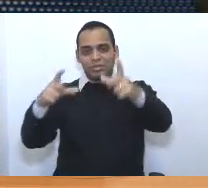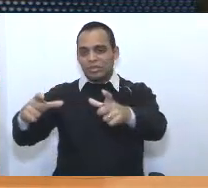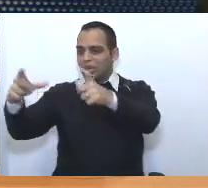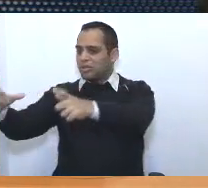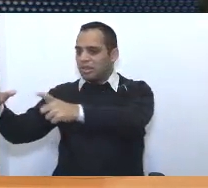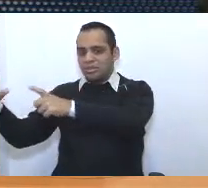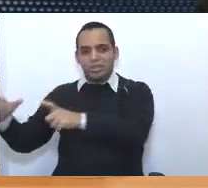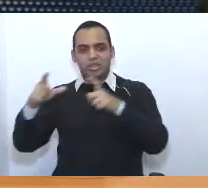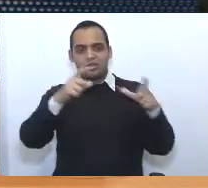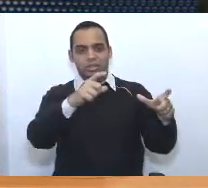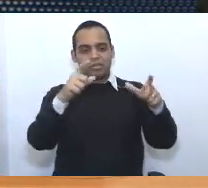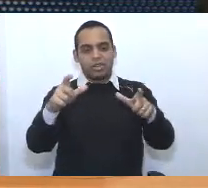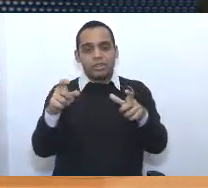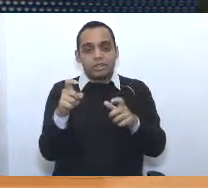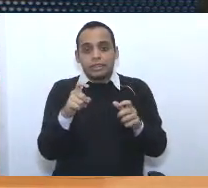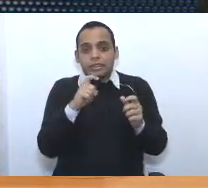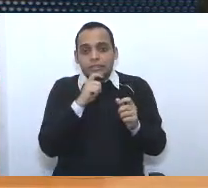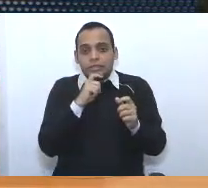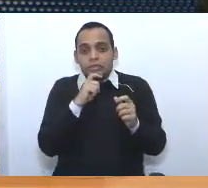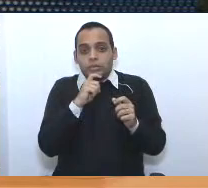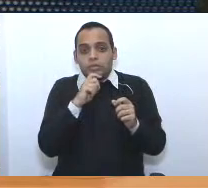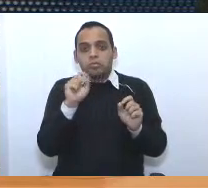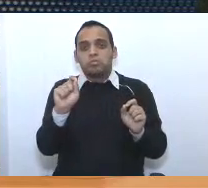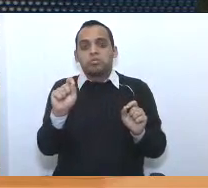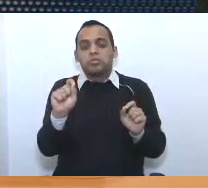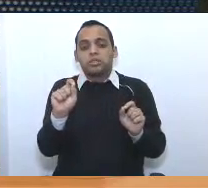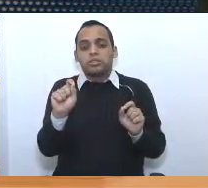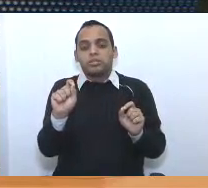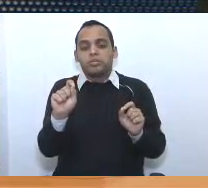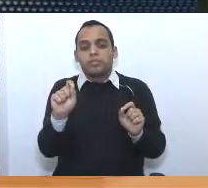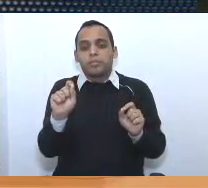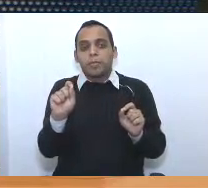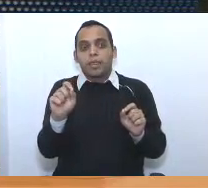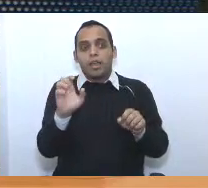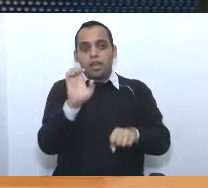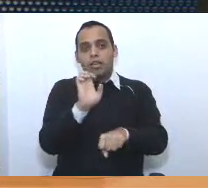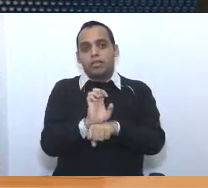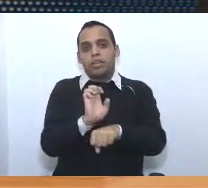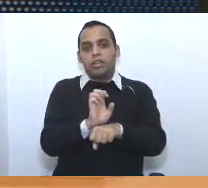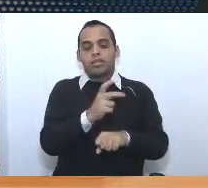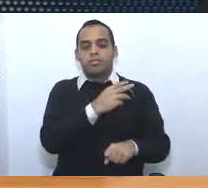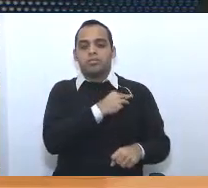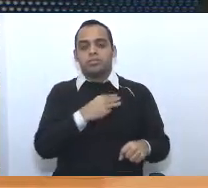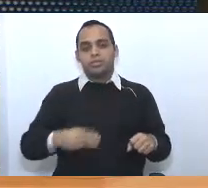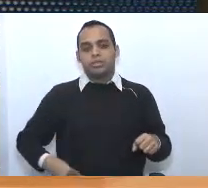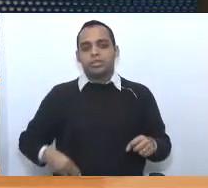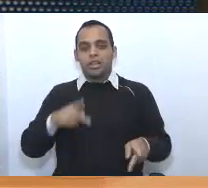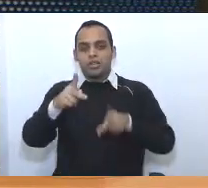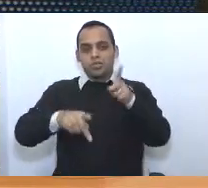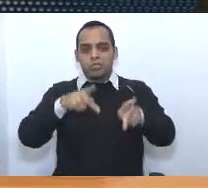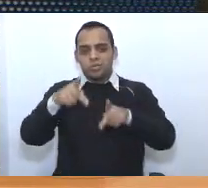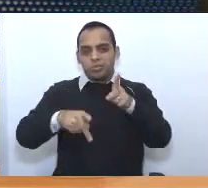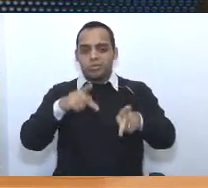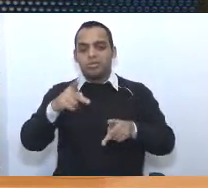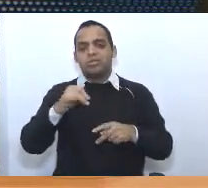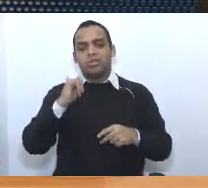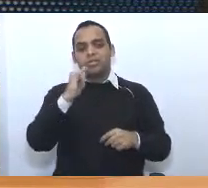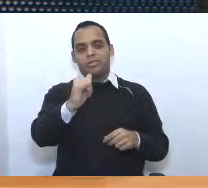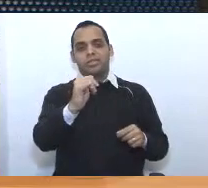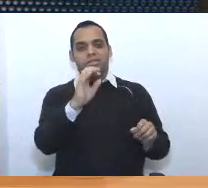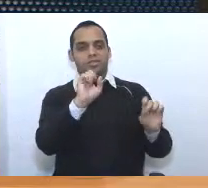há o congelamento. O que é o congelamento? O Ministério Público determina que não possa se fazer mais nada. Cada